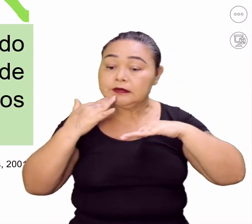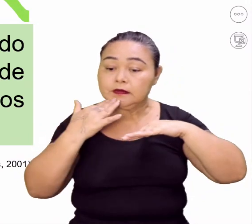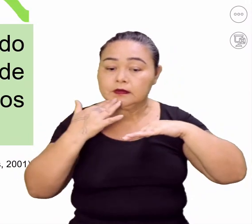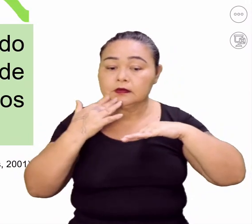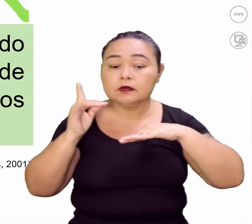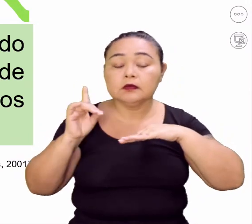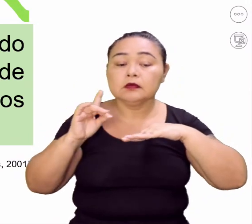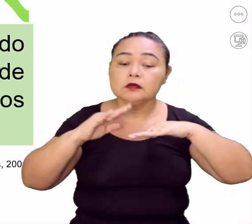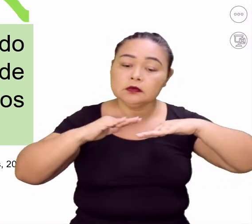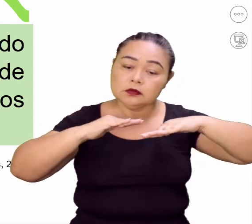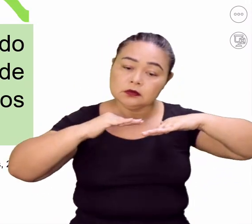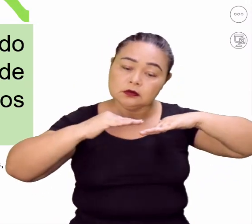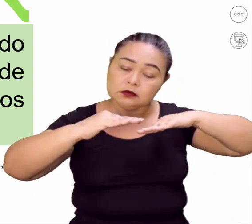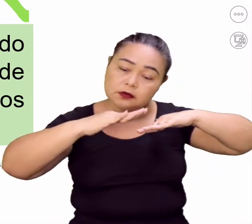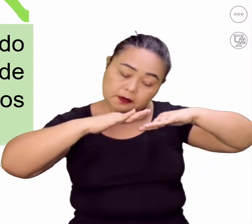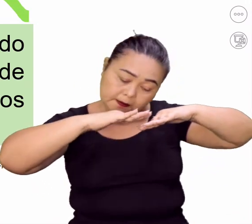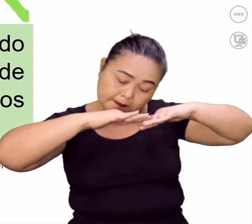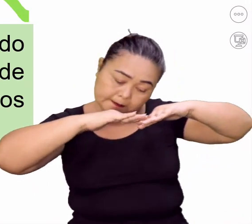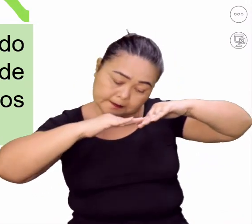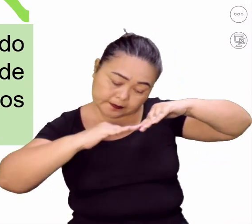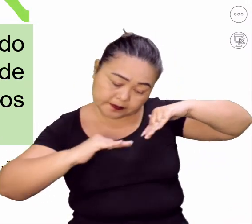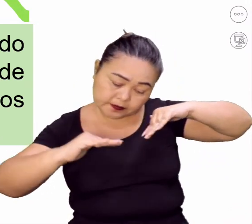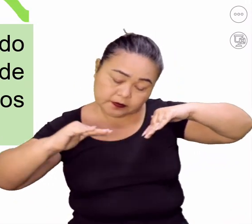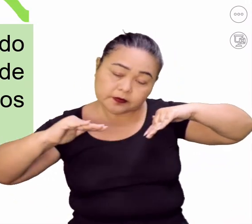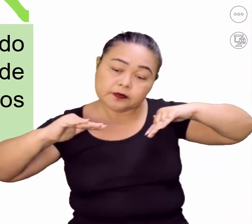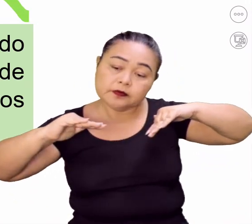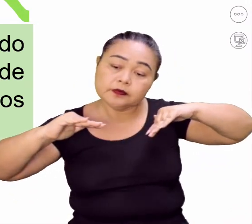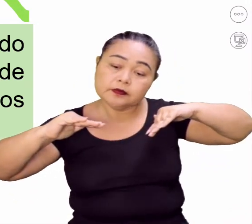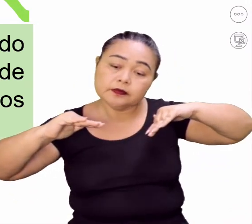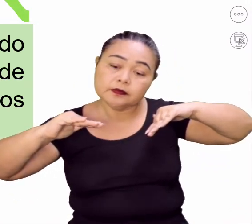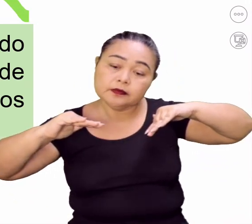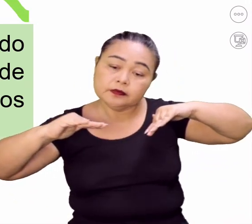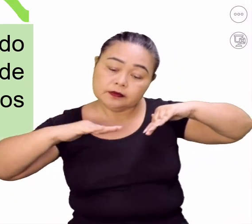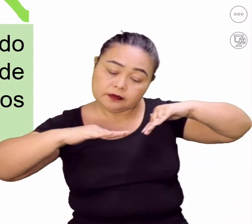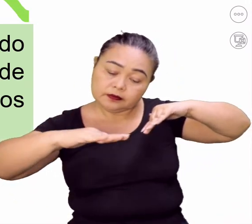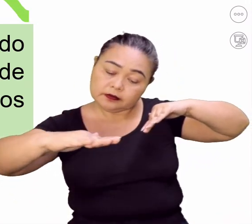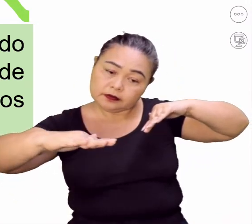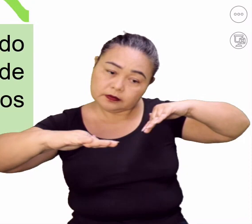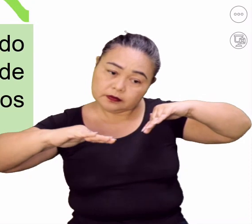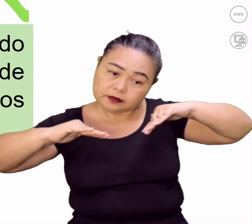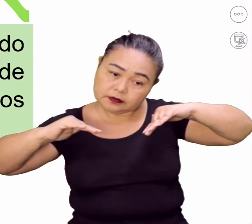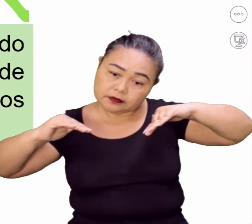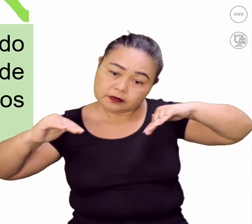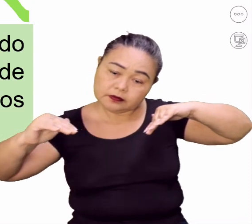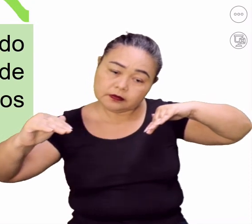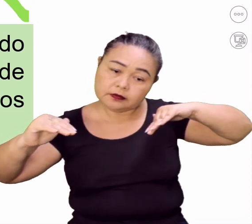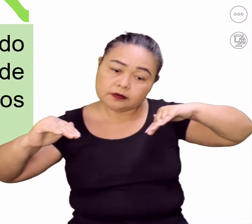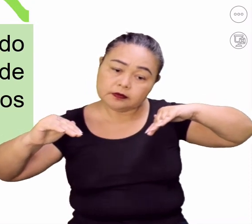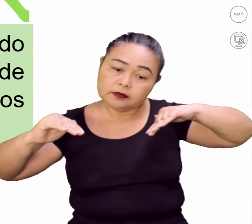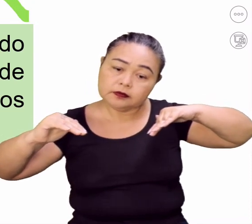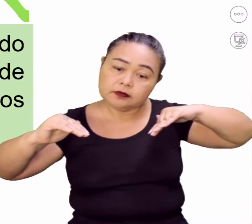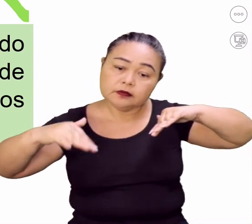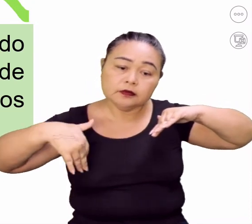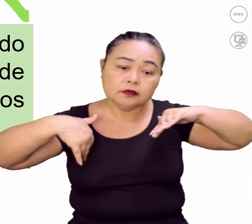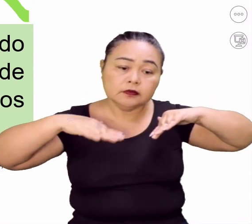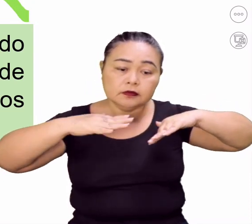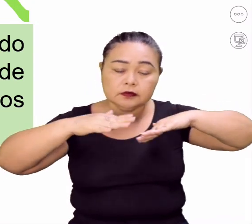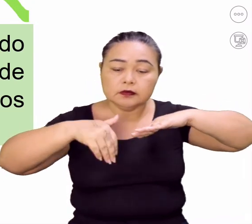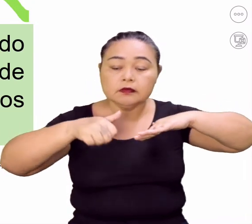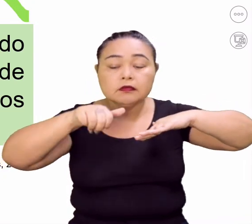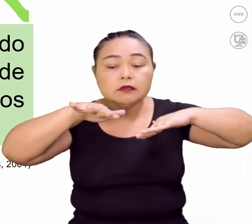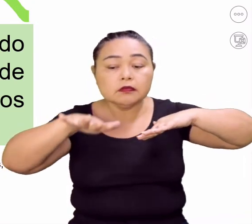irregulares, as planícies são áreas mais baixas e planas, onde predominam